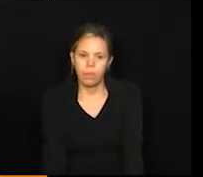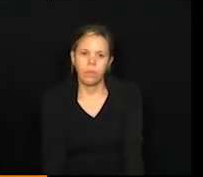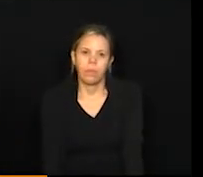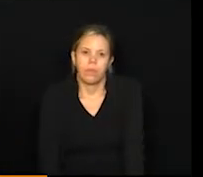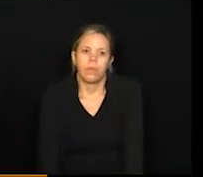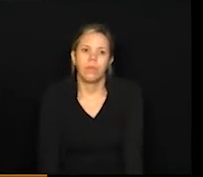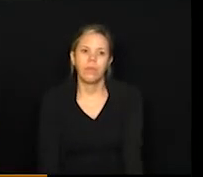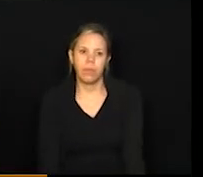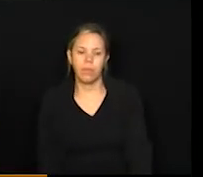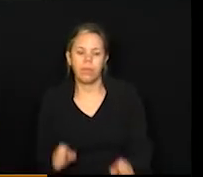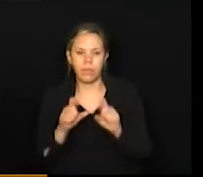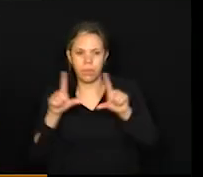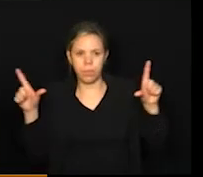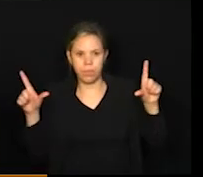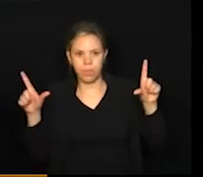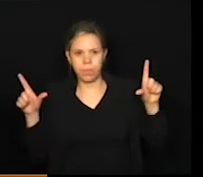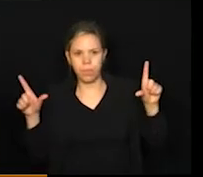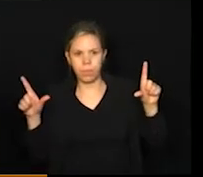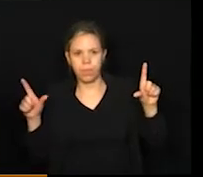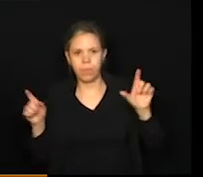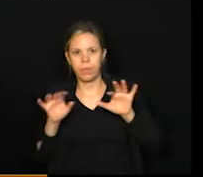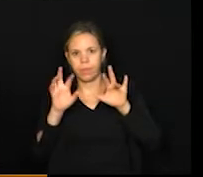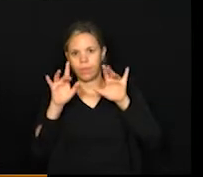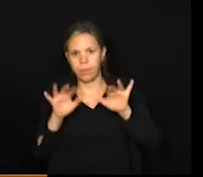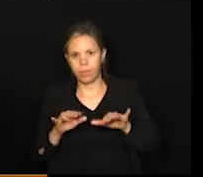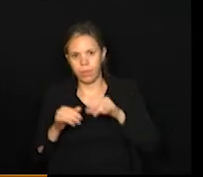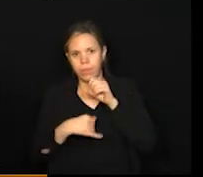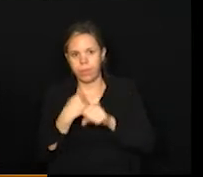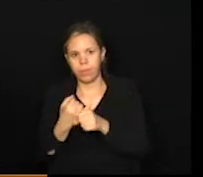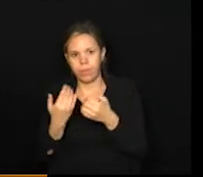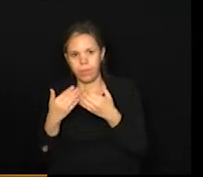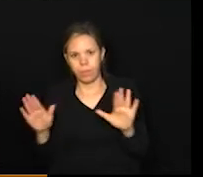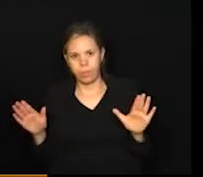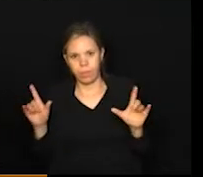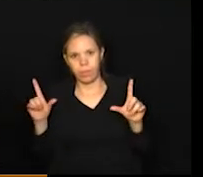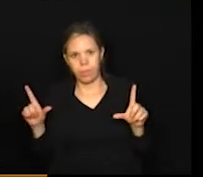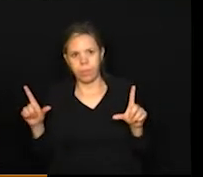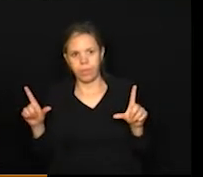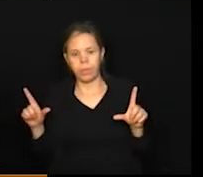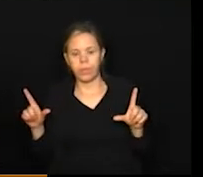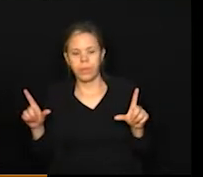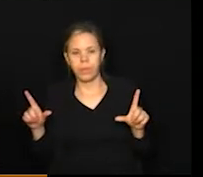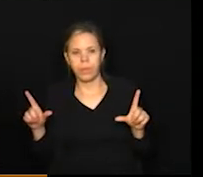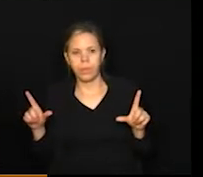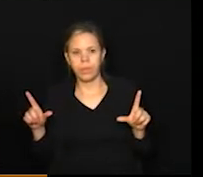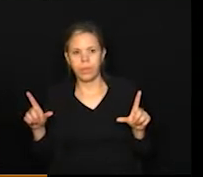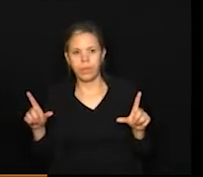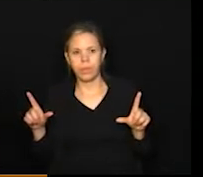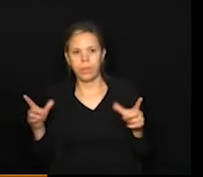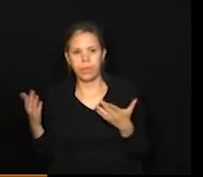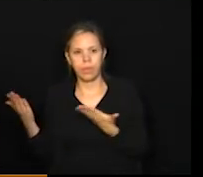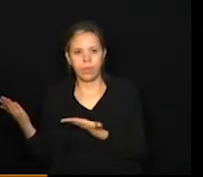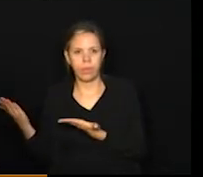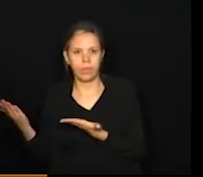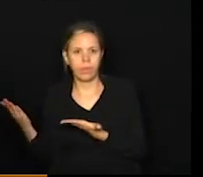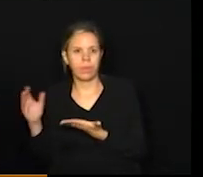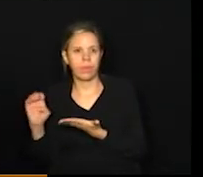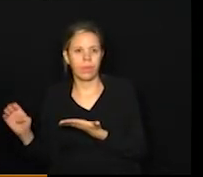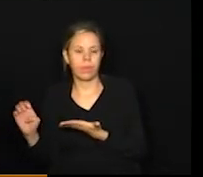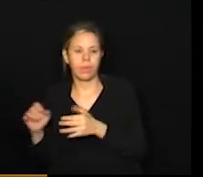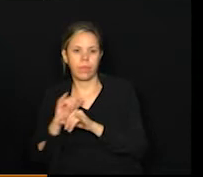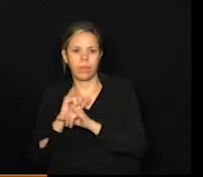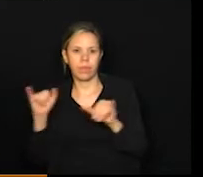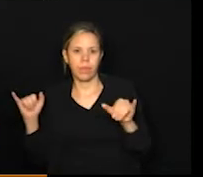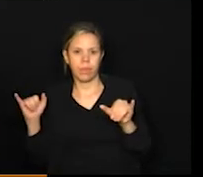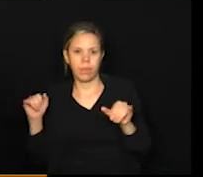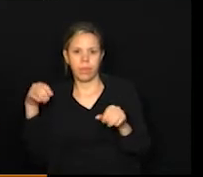vacina.campinas.sp.gov.br. Você tem na sua tela, assim que você digita este site, abre esta página inicial. Do lado esquerdo, Campanha